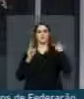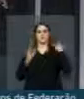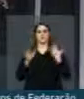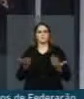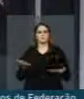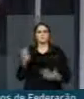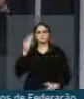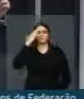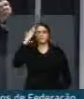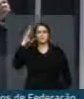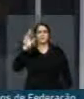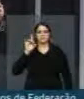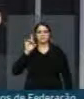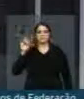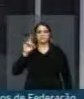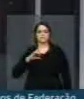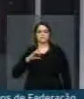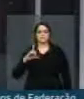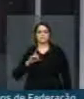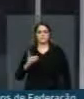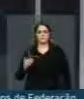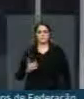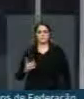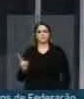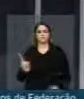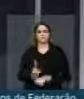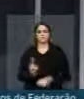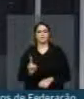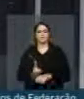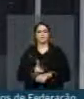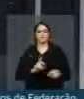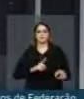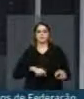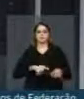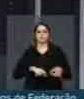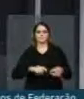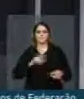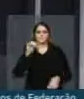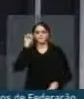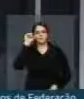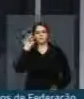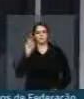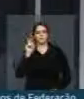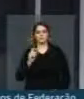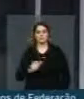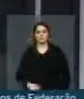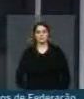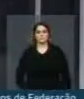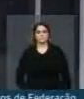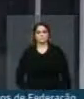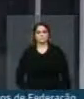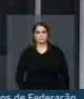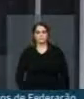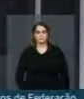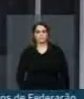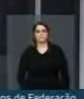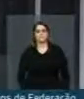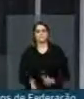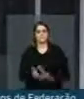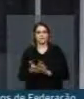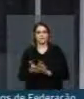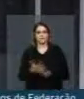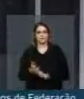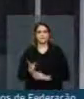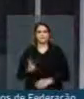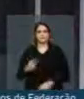Deus, tenha FETAG, tenha CONTAG para defender os seus interesses, como dizia o nosso líder, Leona Brizola. Parabéns, vida longa,